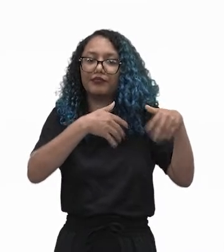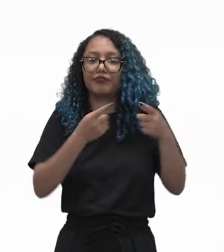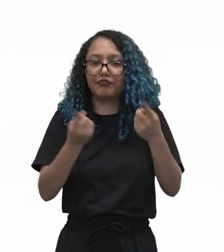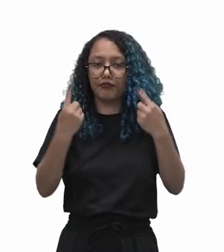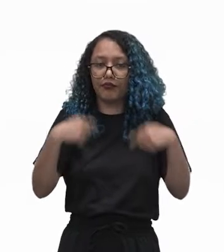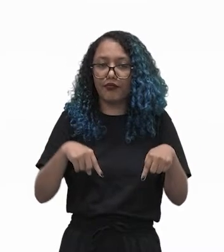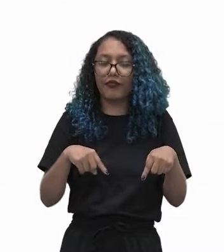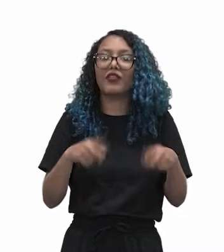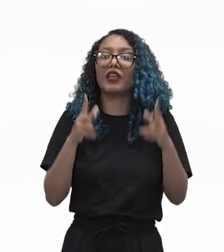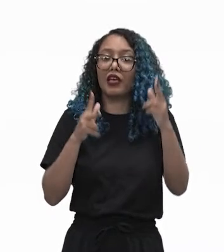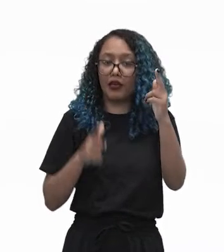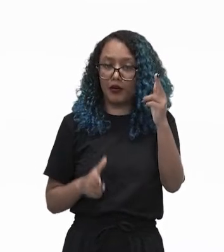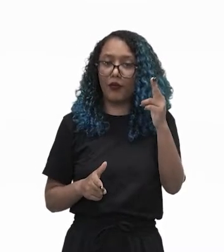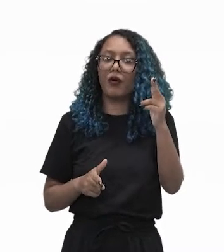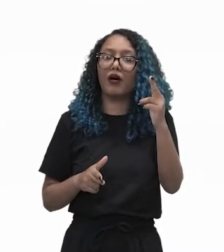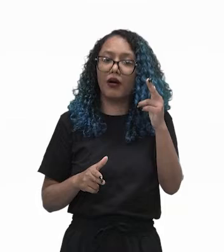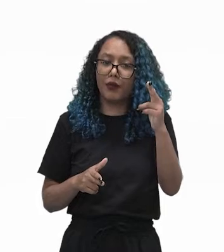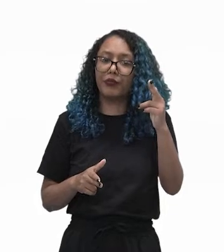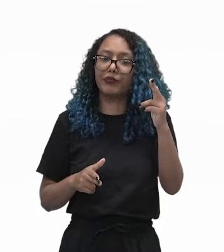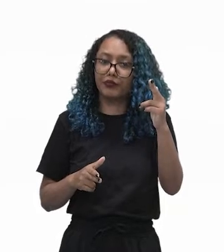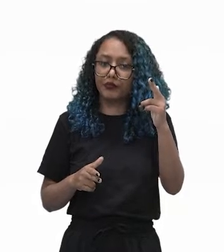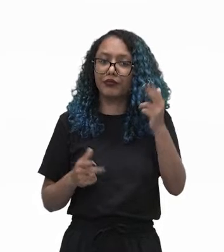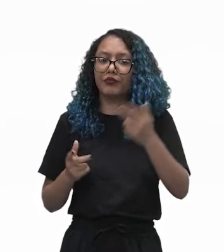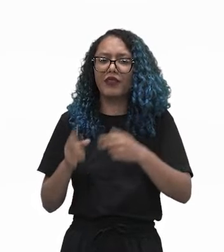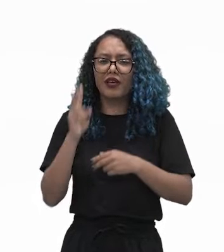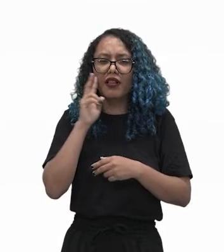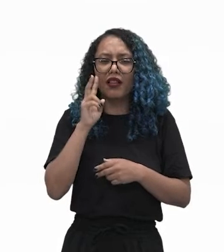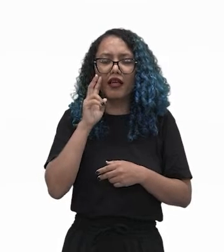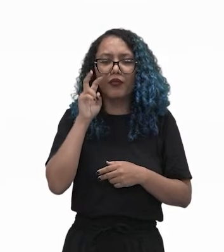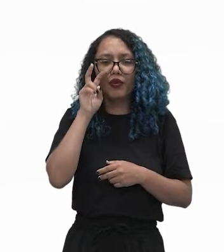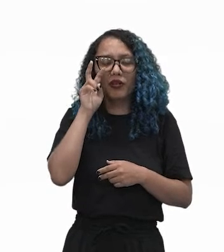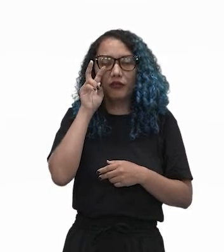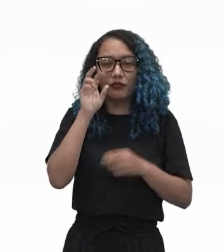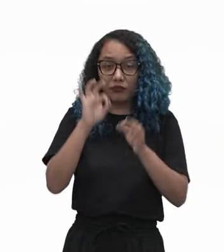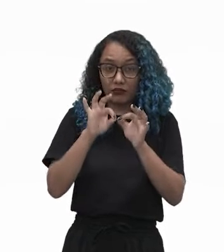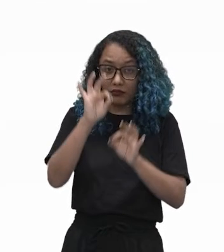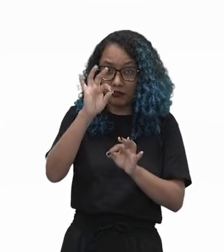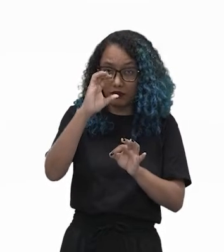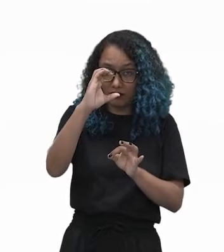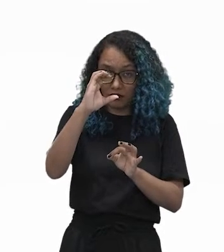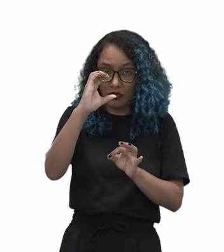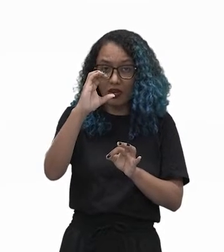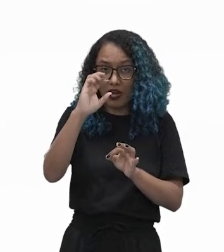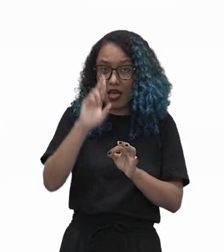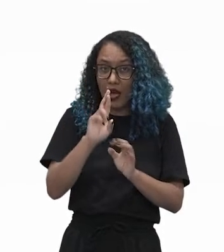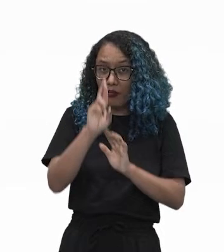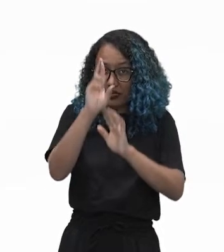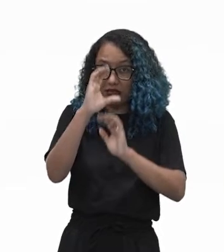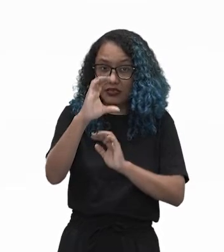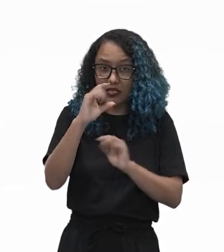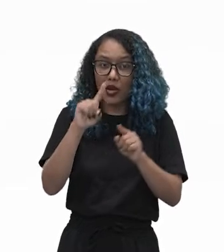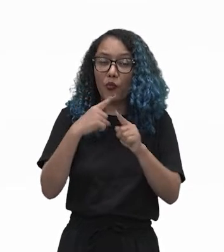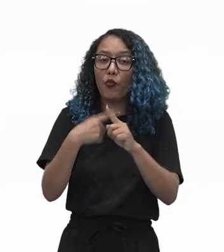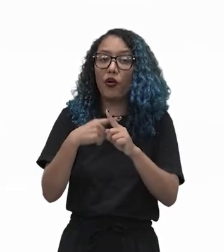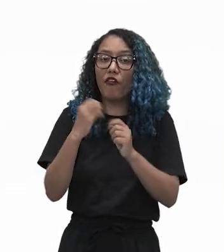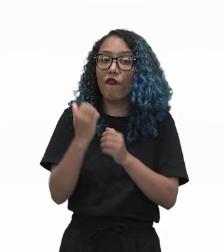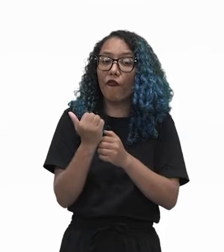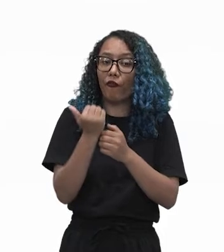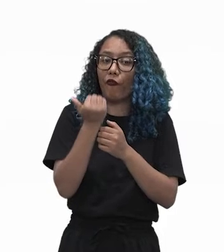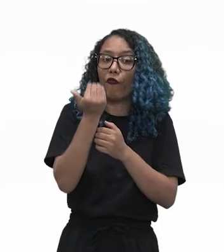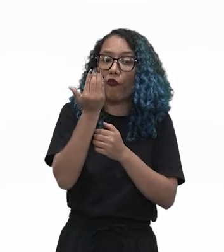cadeia ramificada. Lembram-se que isso representa carbono? Ficou para fora da cadeia principal. Então, ela é uma